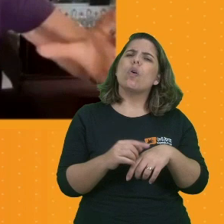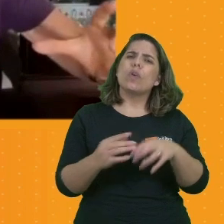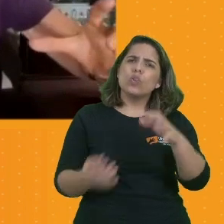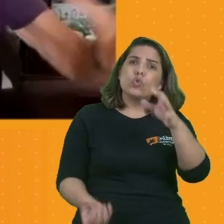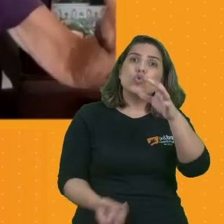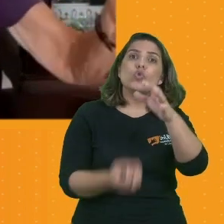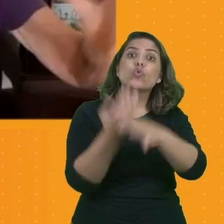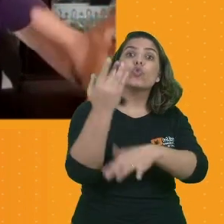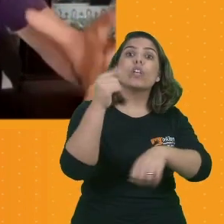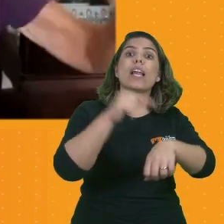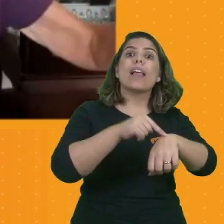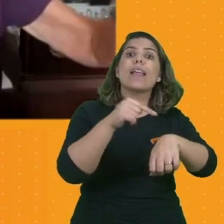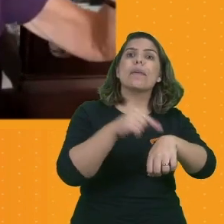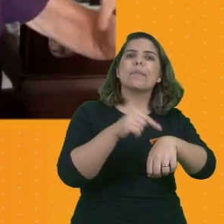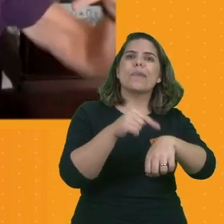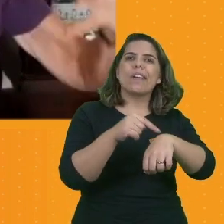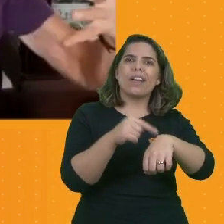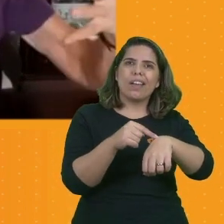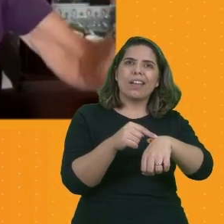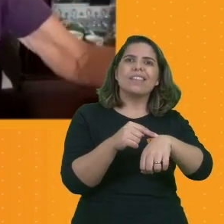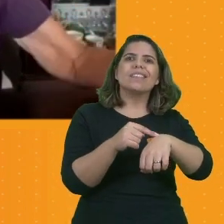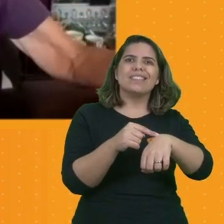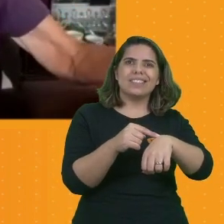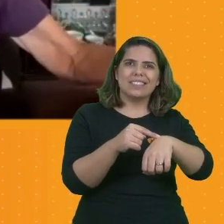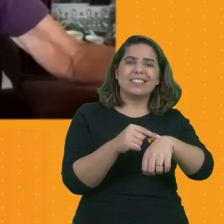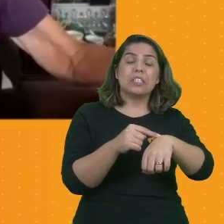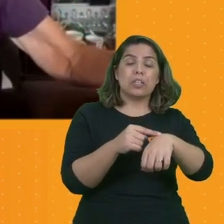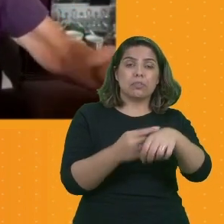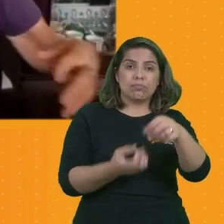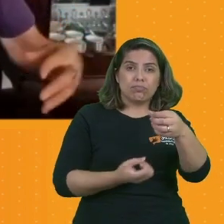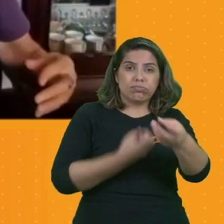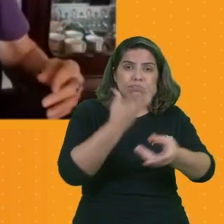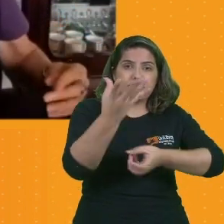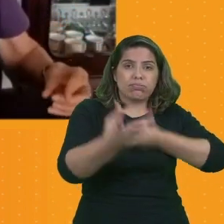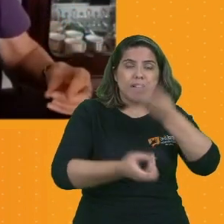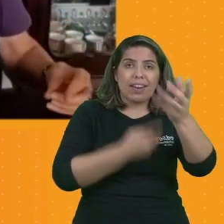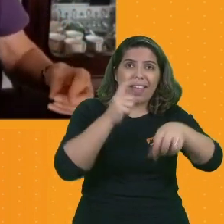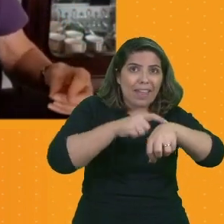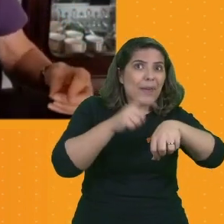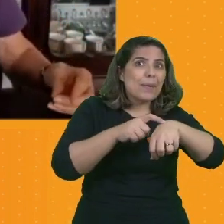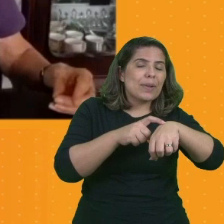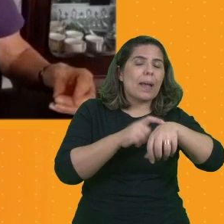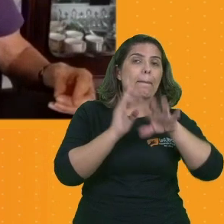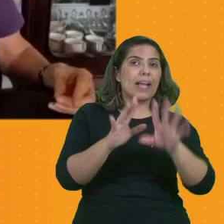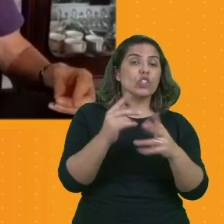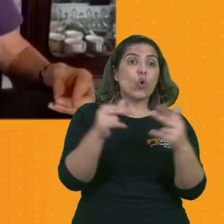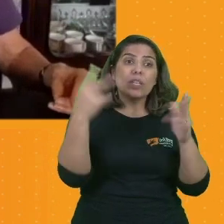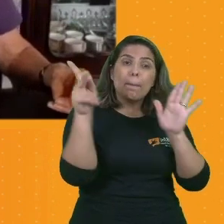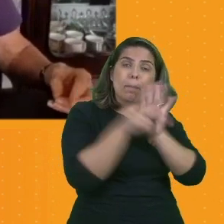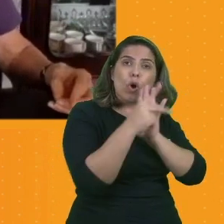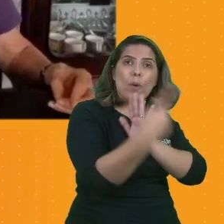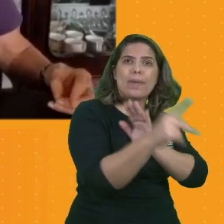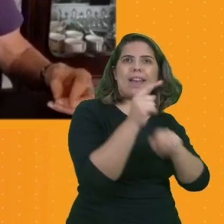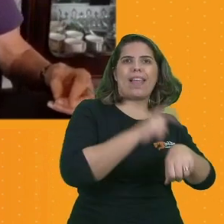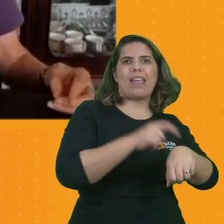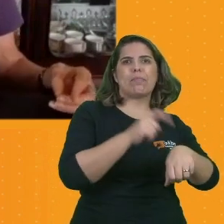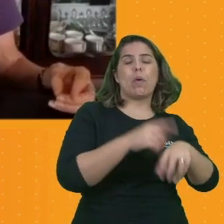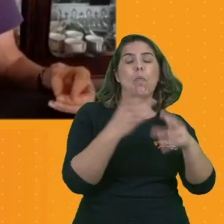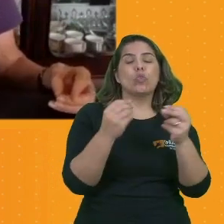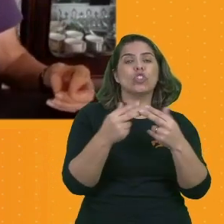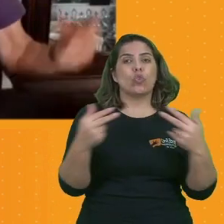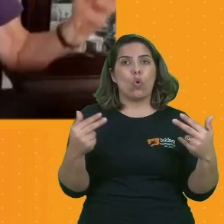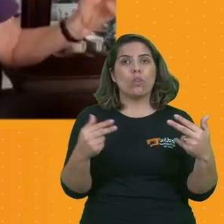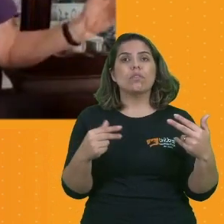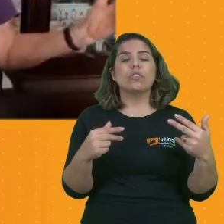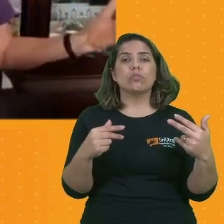surgiu naquela princípio ativo daquele essas coisas daquela muitas